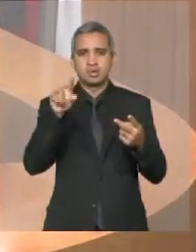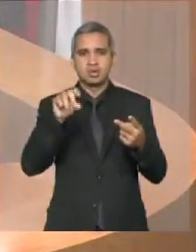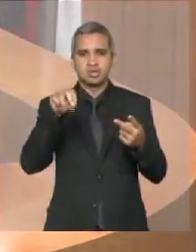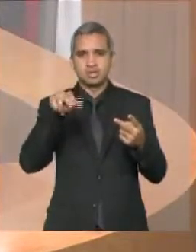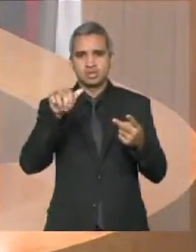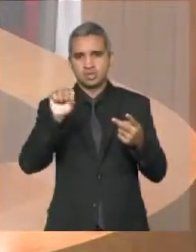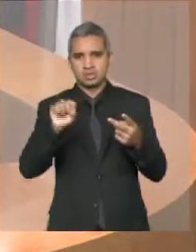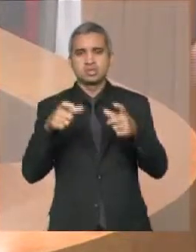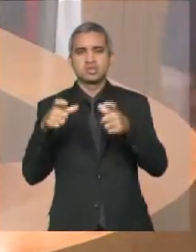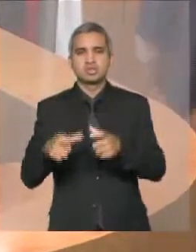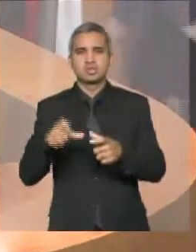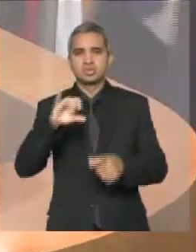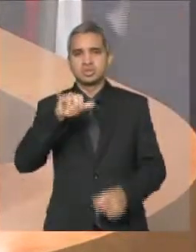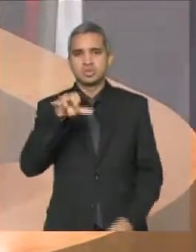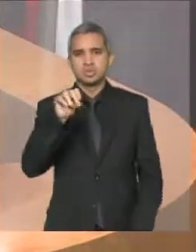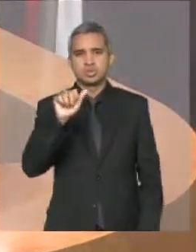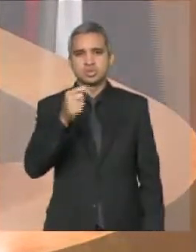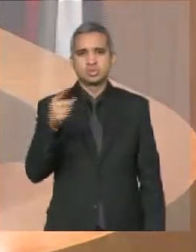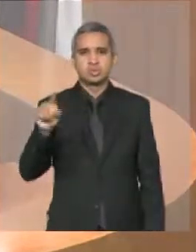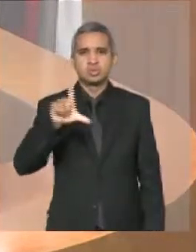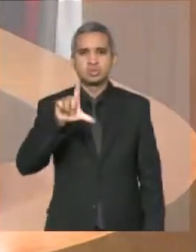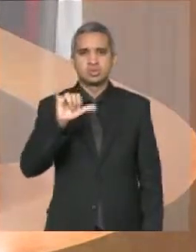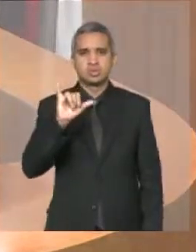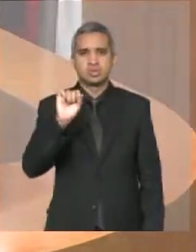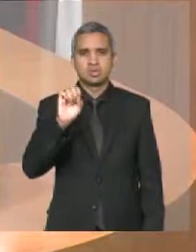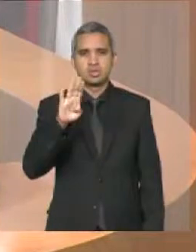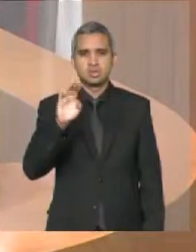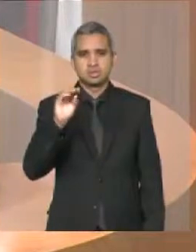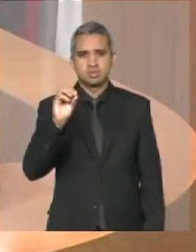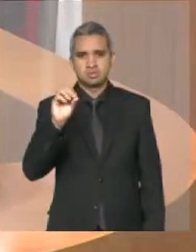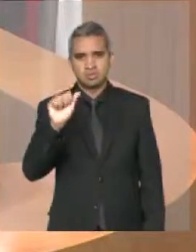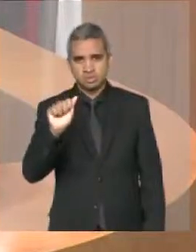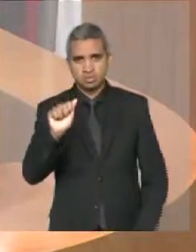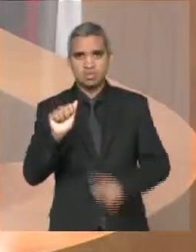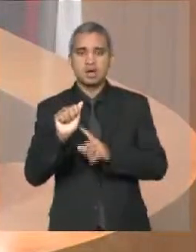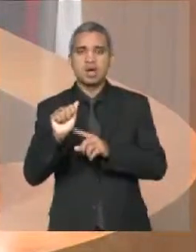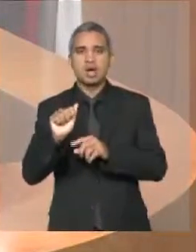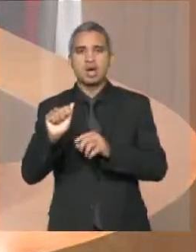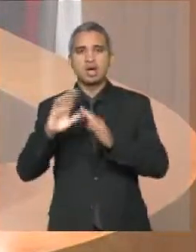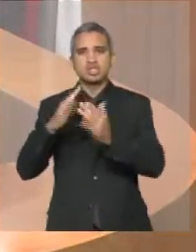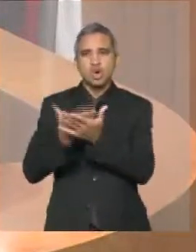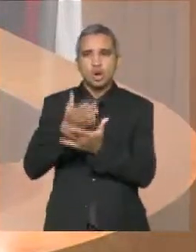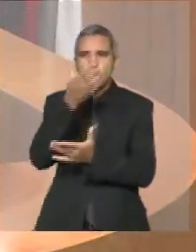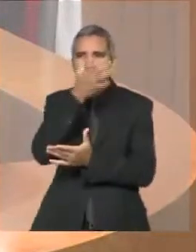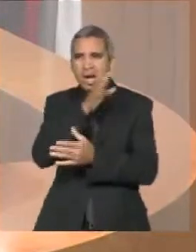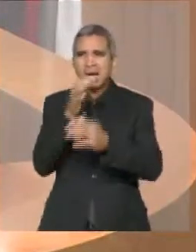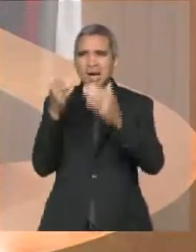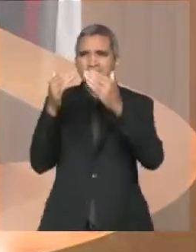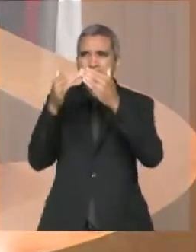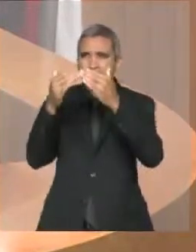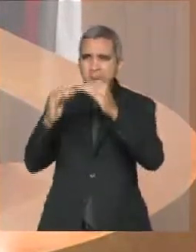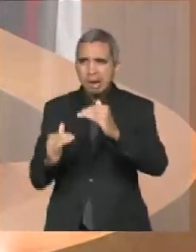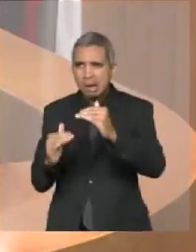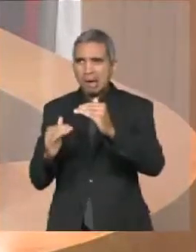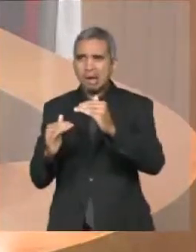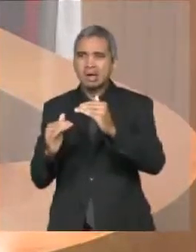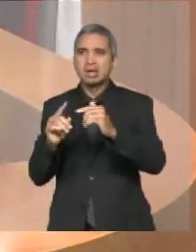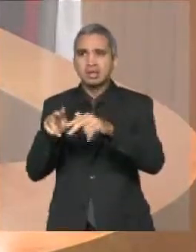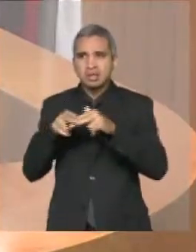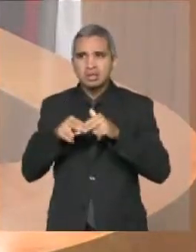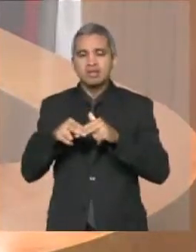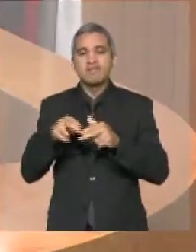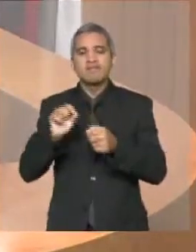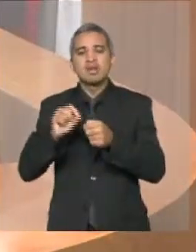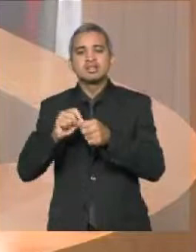está praticamente caindo e agora já está indo para a licitação e agora no final do ano já vai ter mais do que